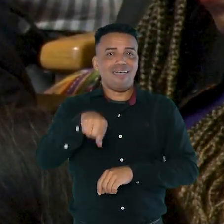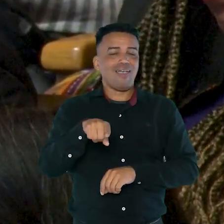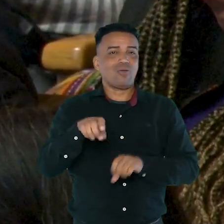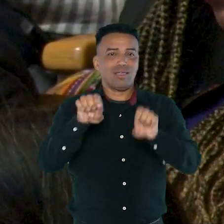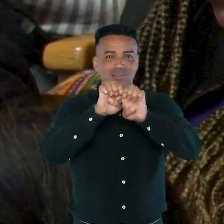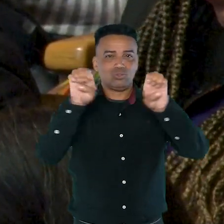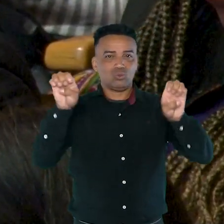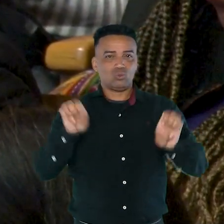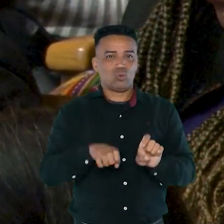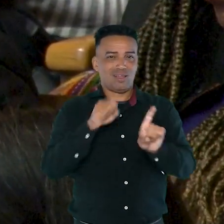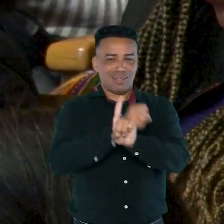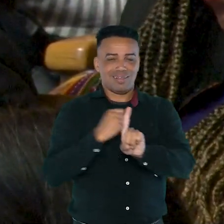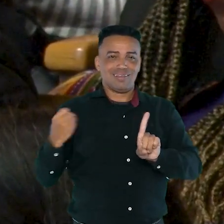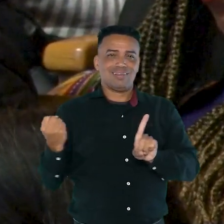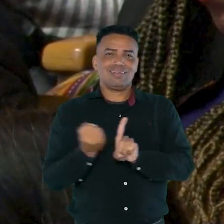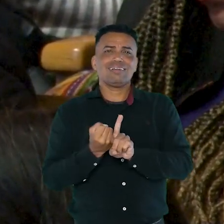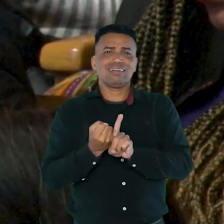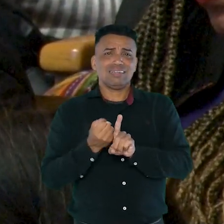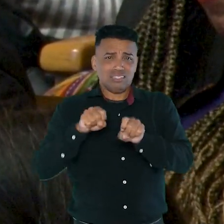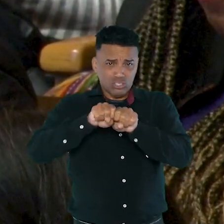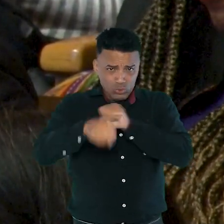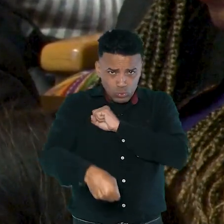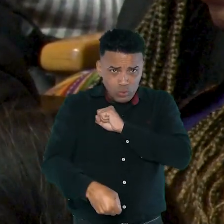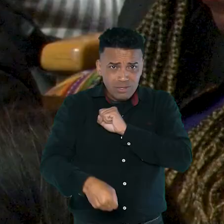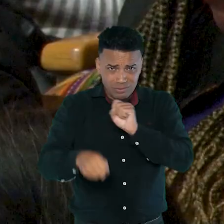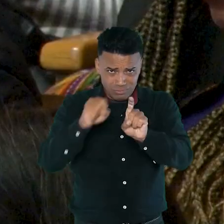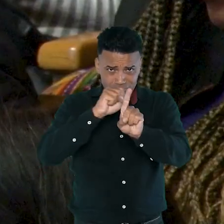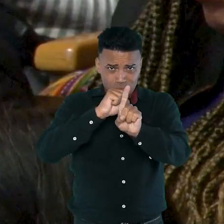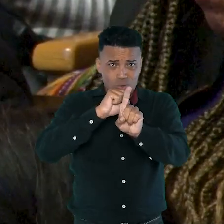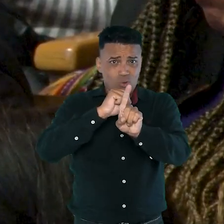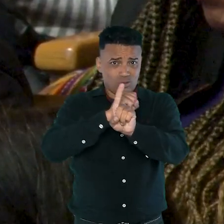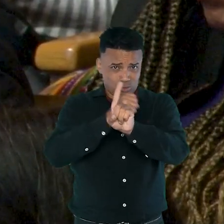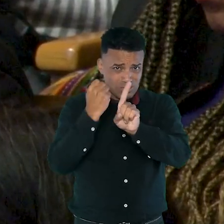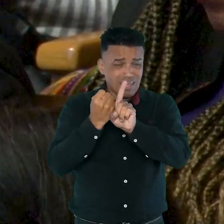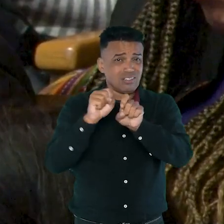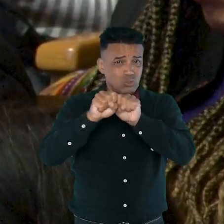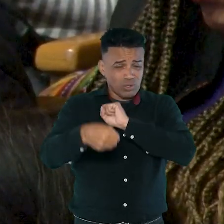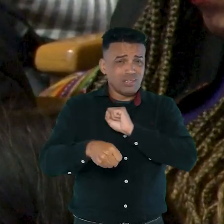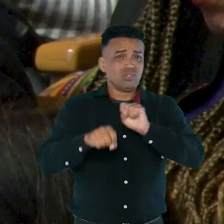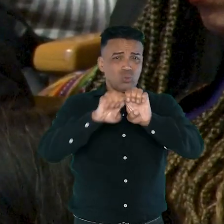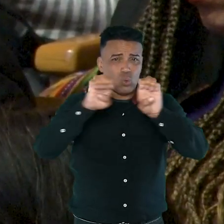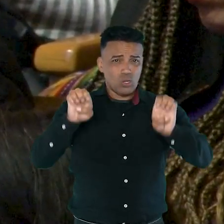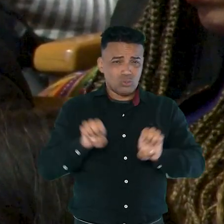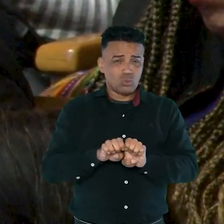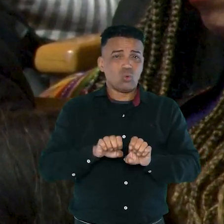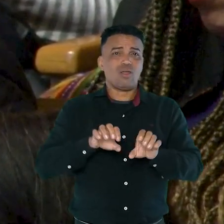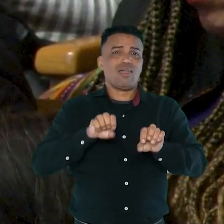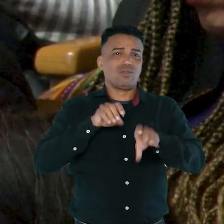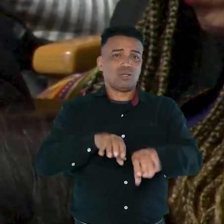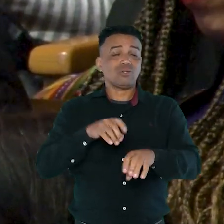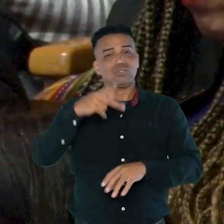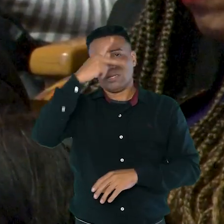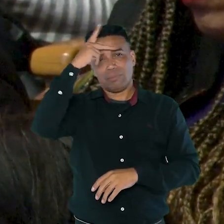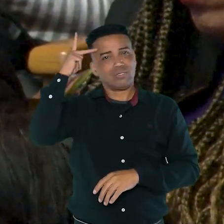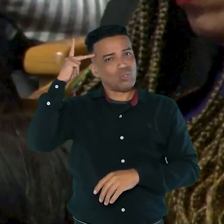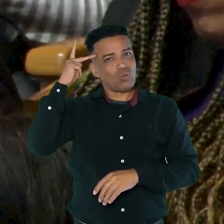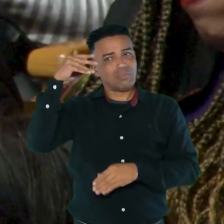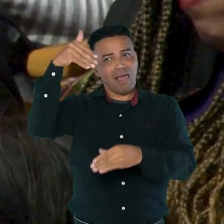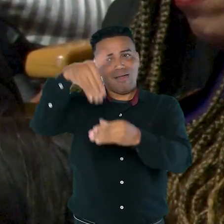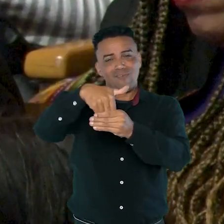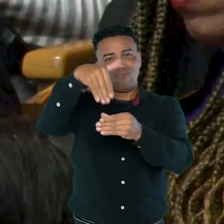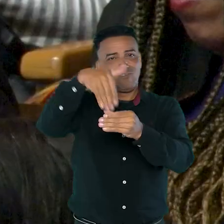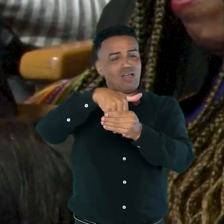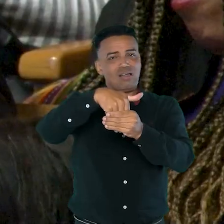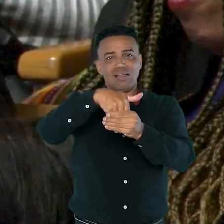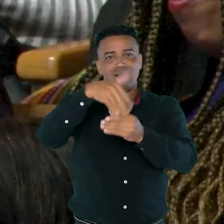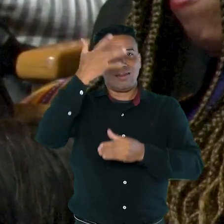é estrutural. E, destruindo a educação, eles terão pessoas para elegê-los.